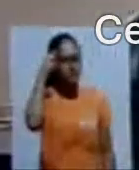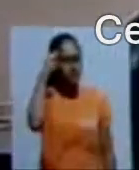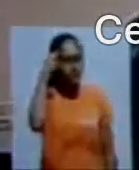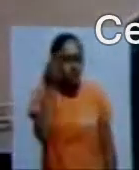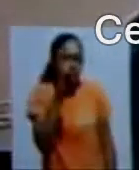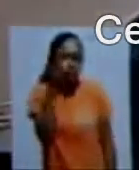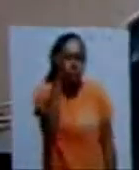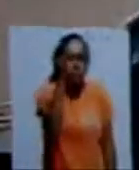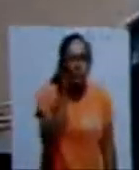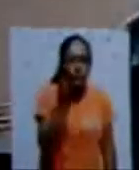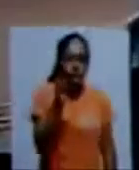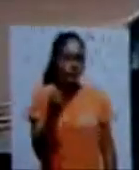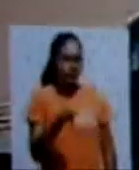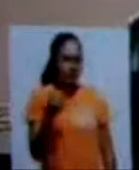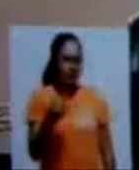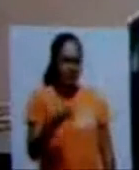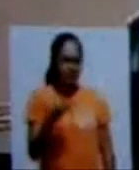remédio nenhum consegue tirar.